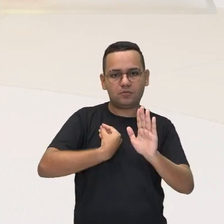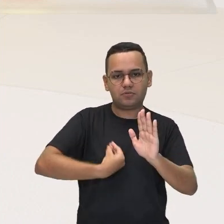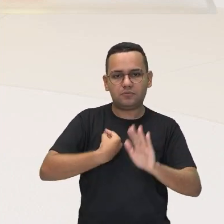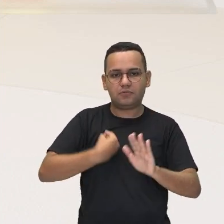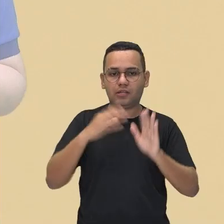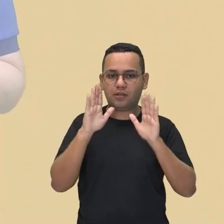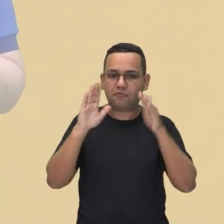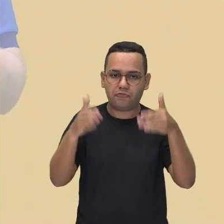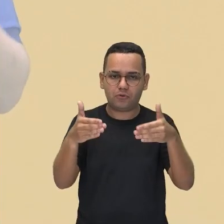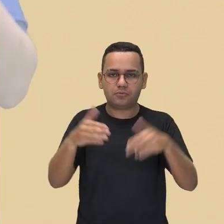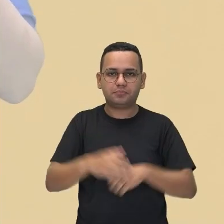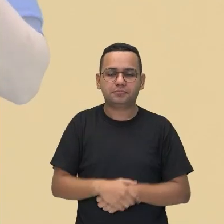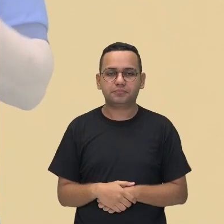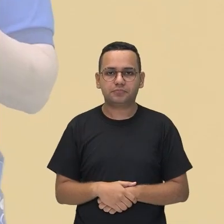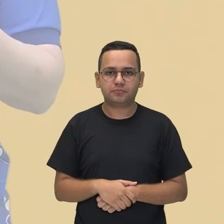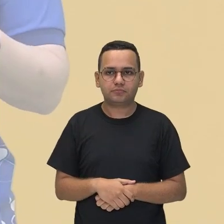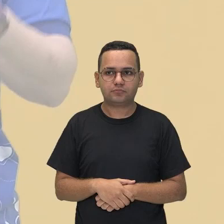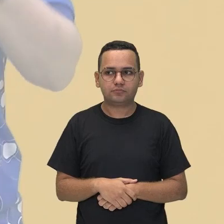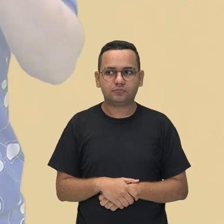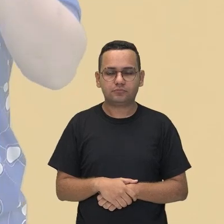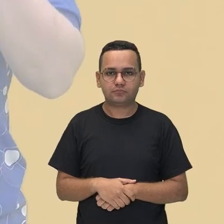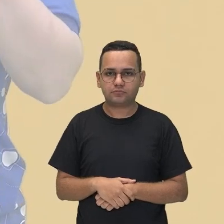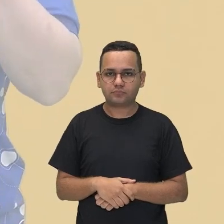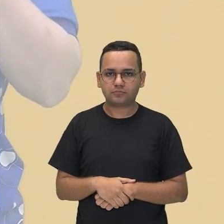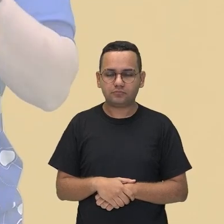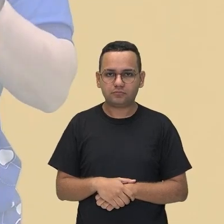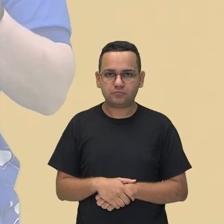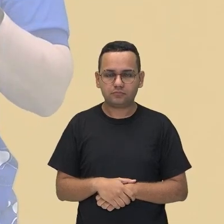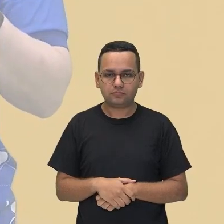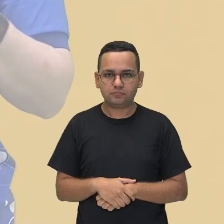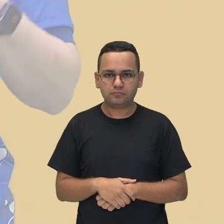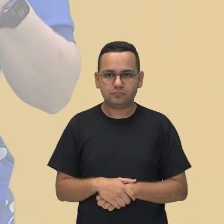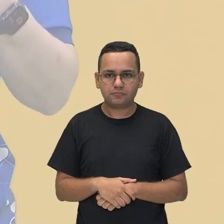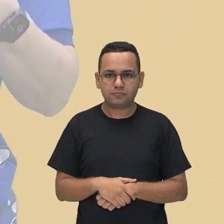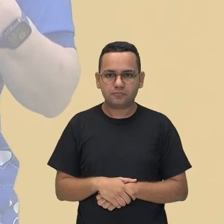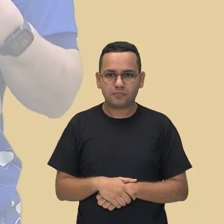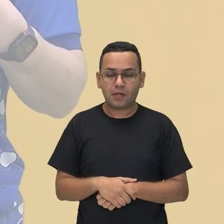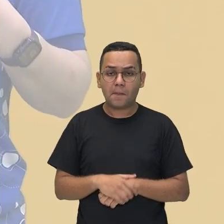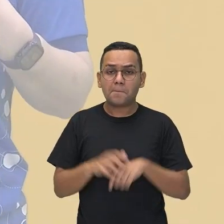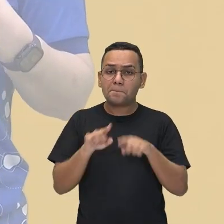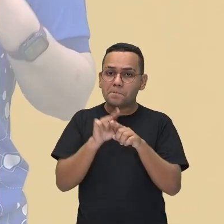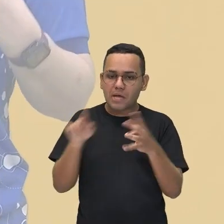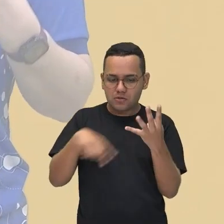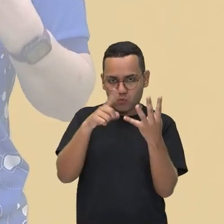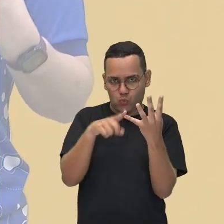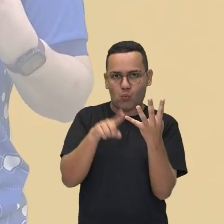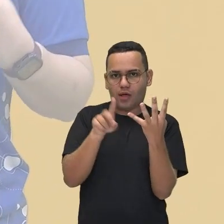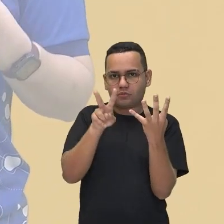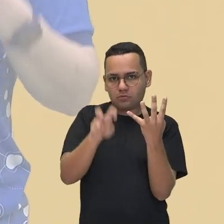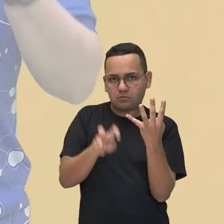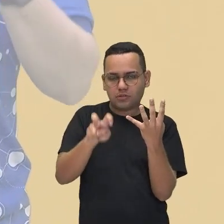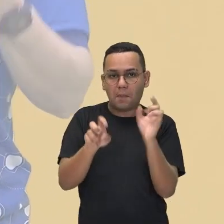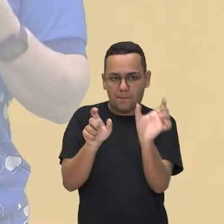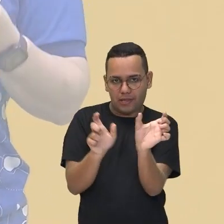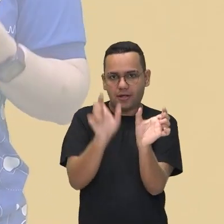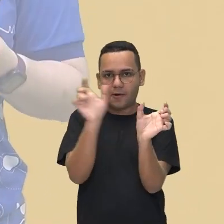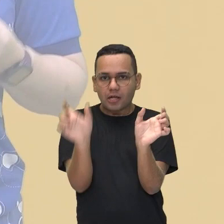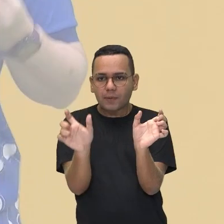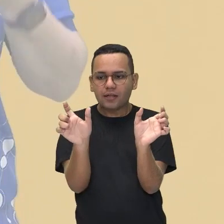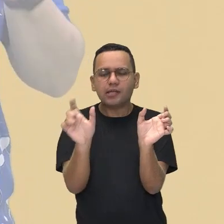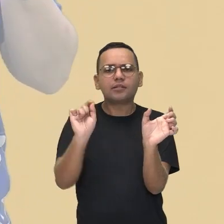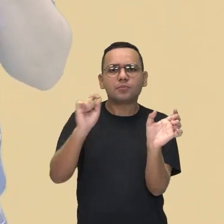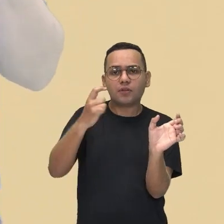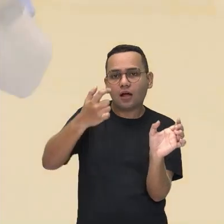certo? Porque a confiança e a determinação, elas vão nos deixar